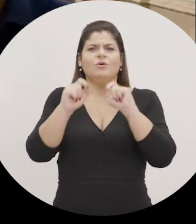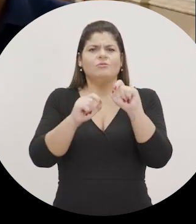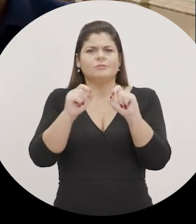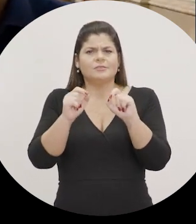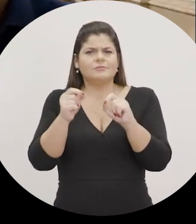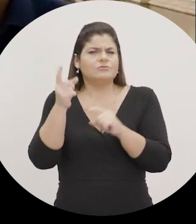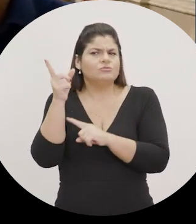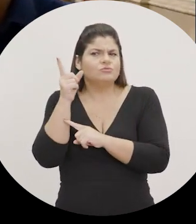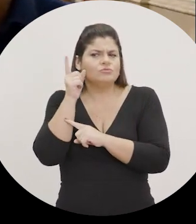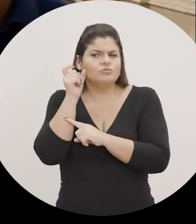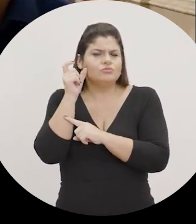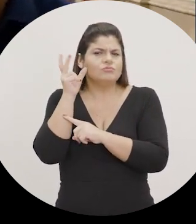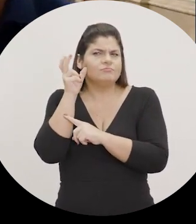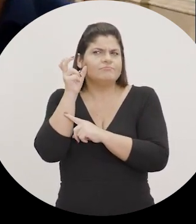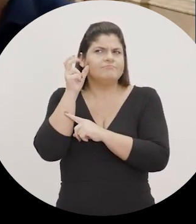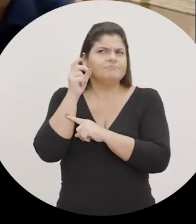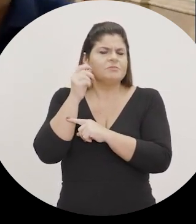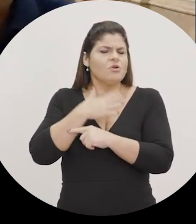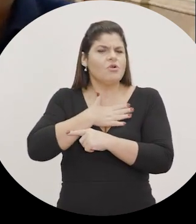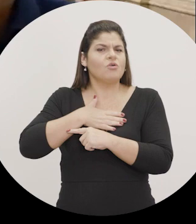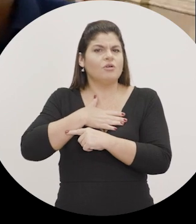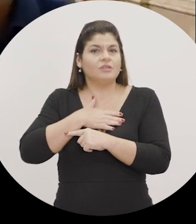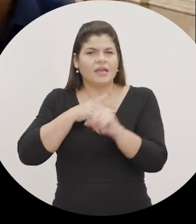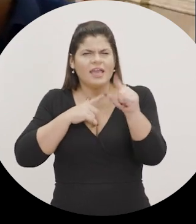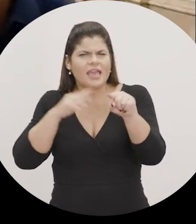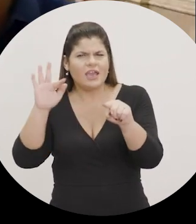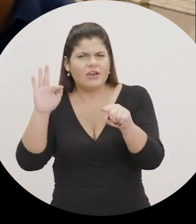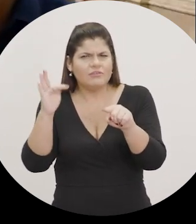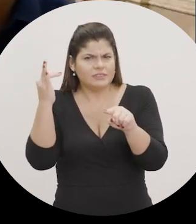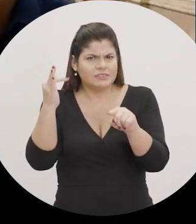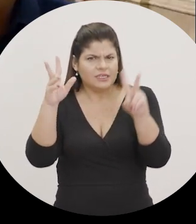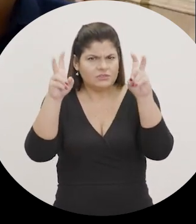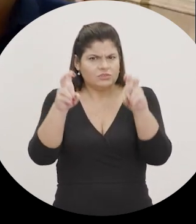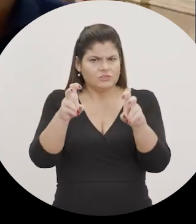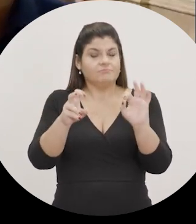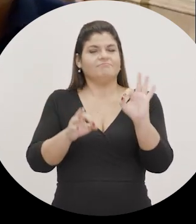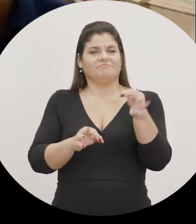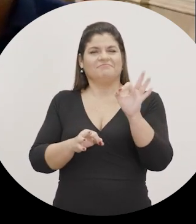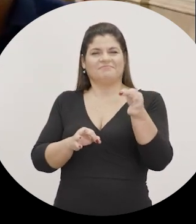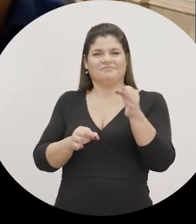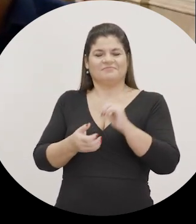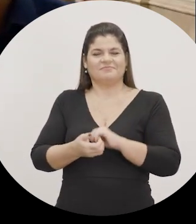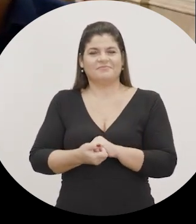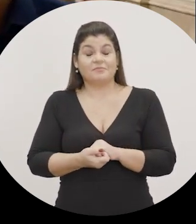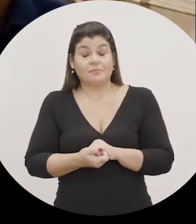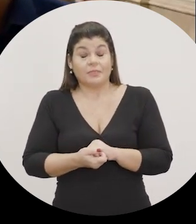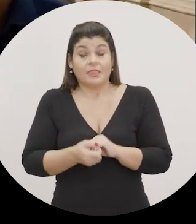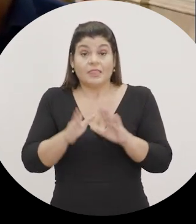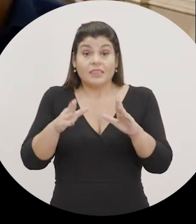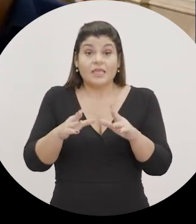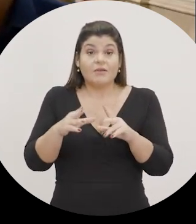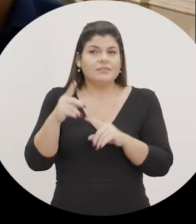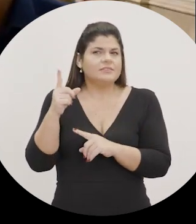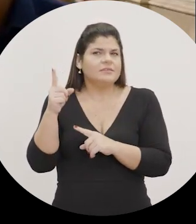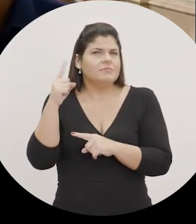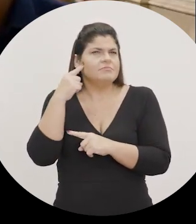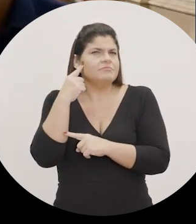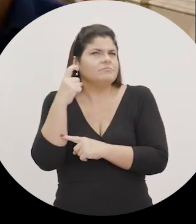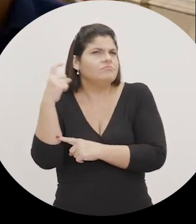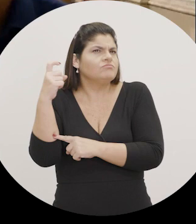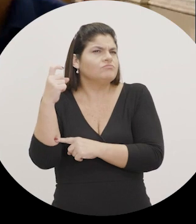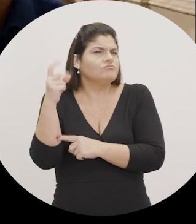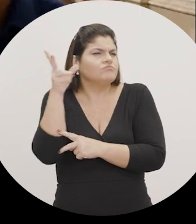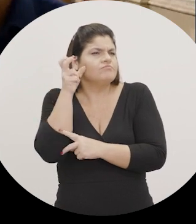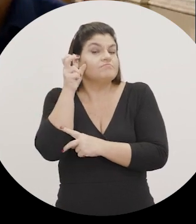Fante, né? Ele gostou dessa ressonância. Como suava no francês o título, isso. Exatamente. Essa ressonância ele